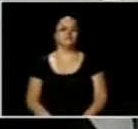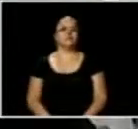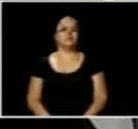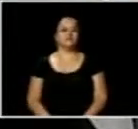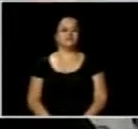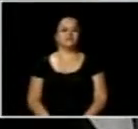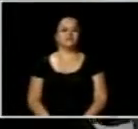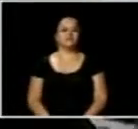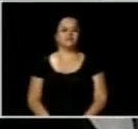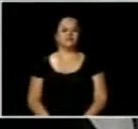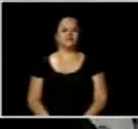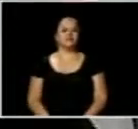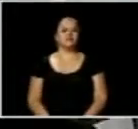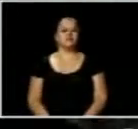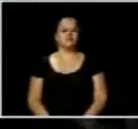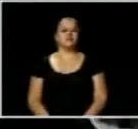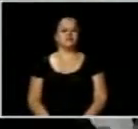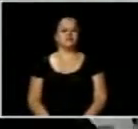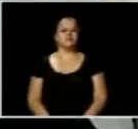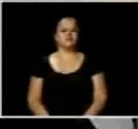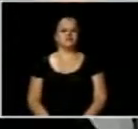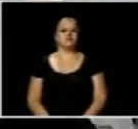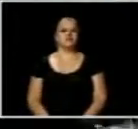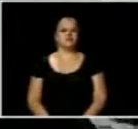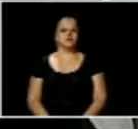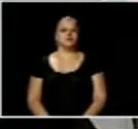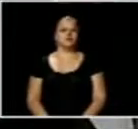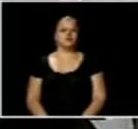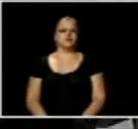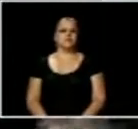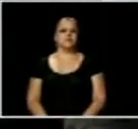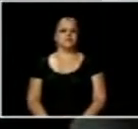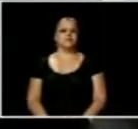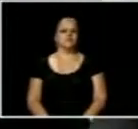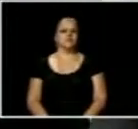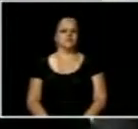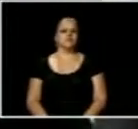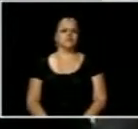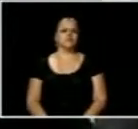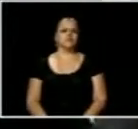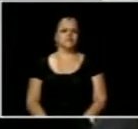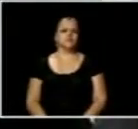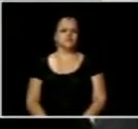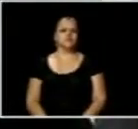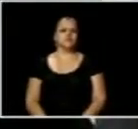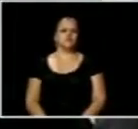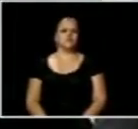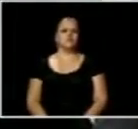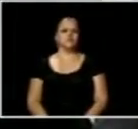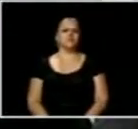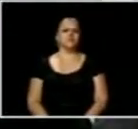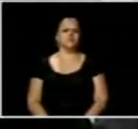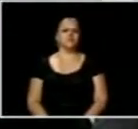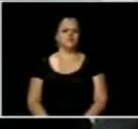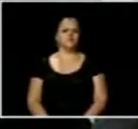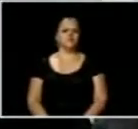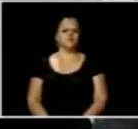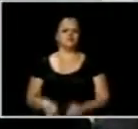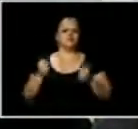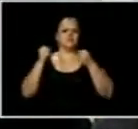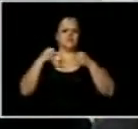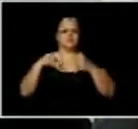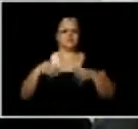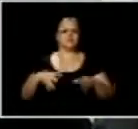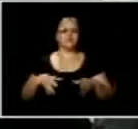E não saiu por questões absurdas, e que nós não precisamos nem comentar aqui.